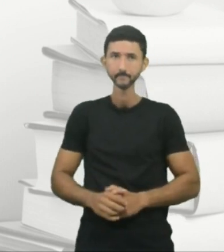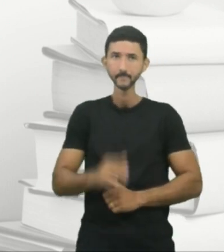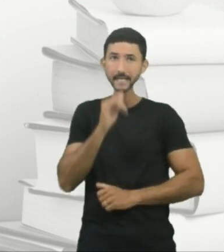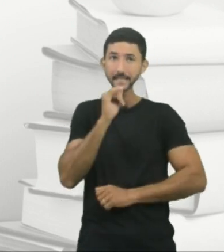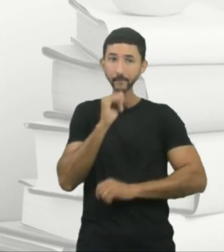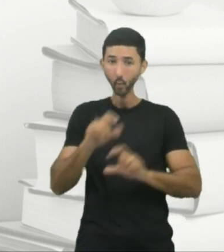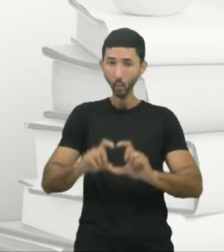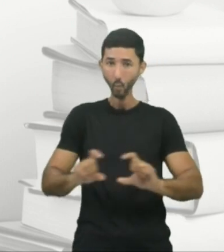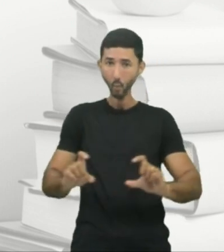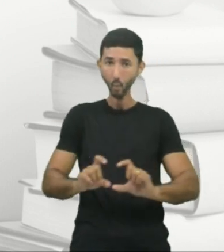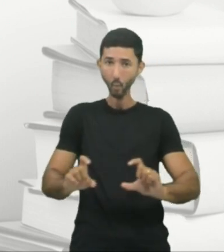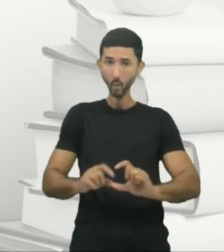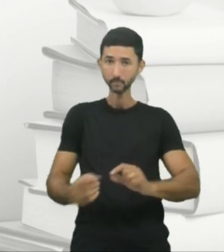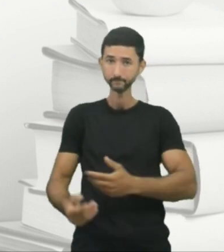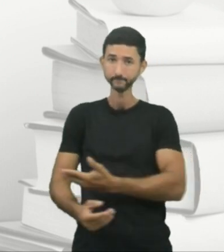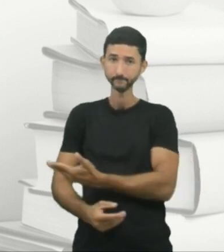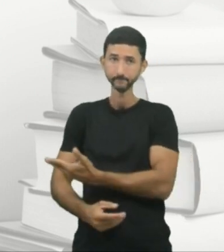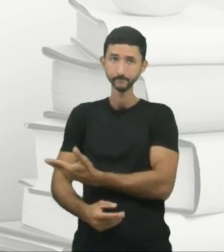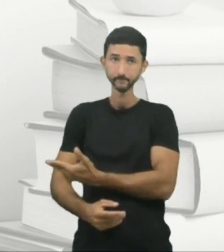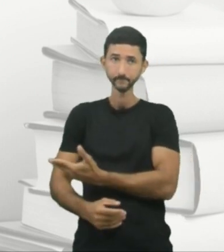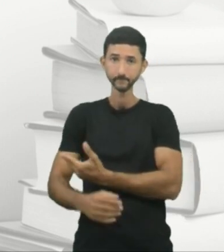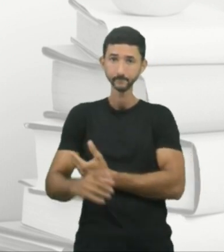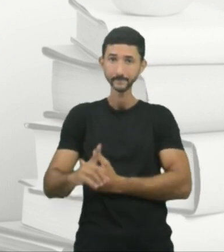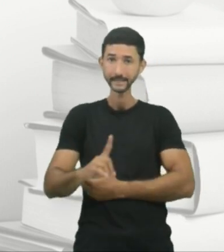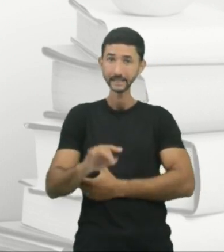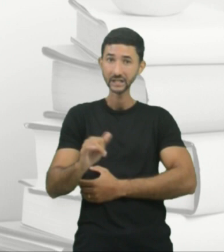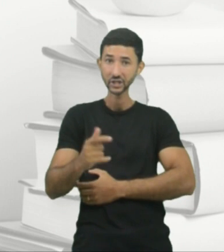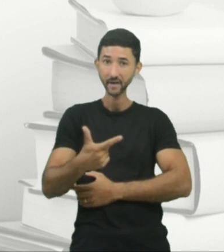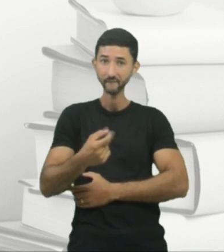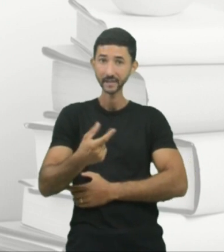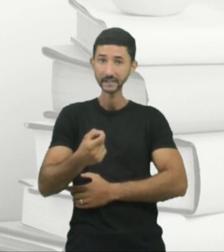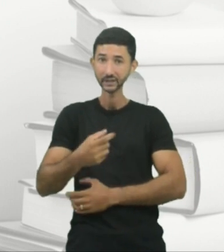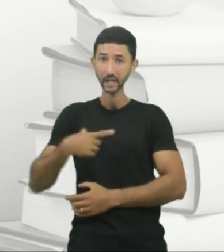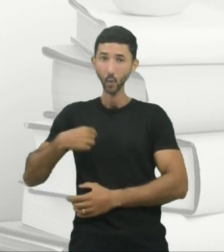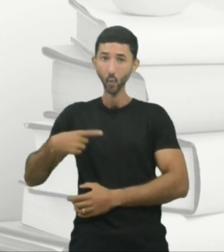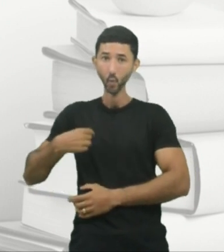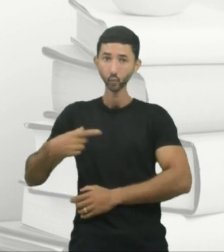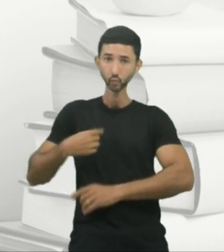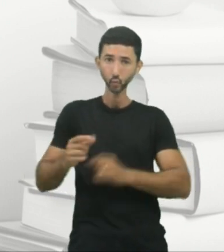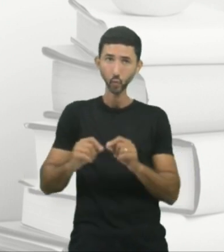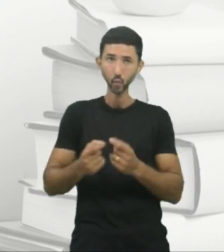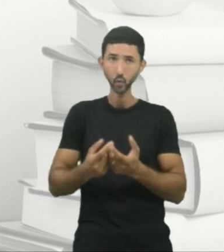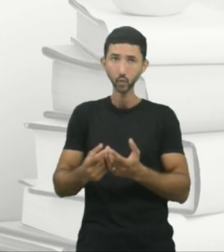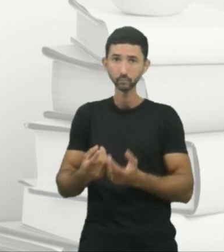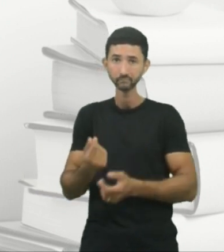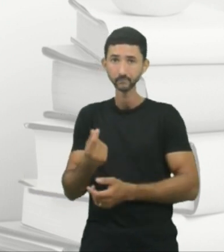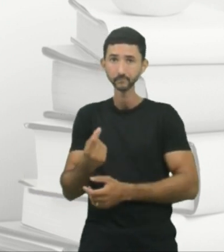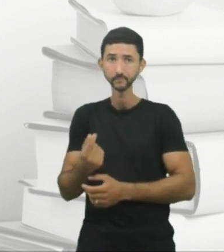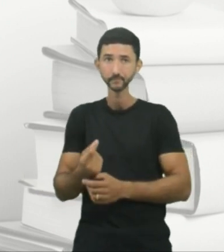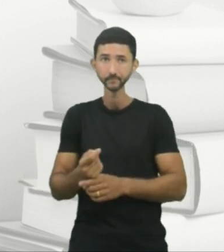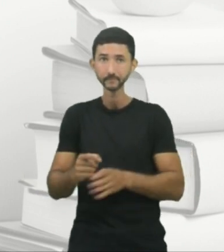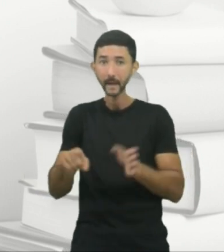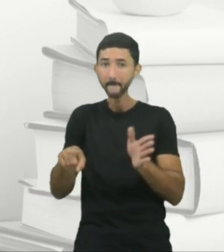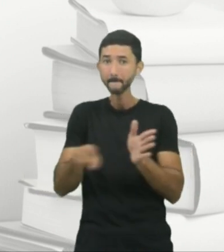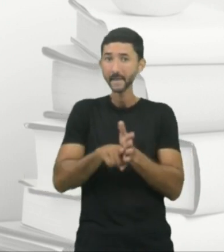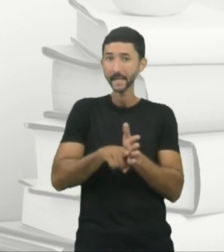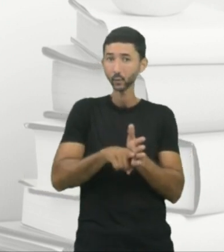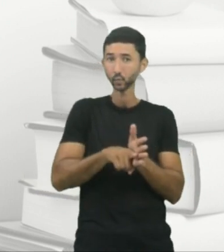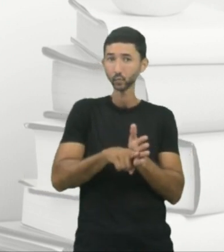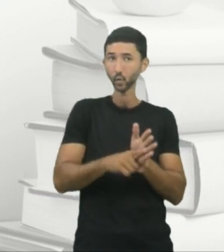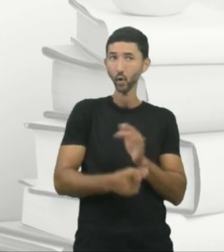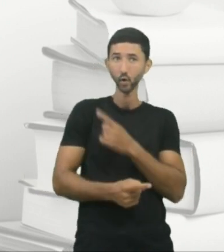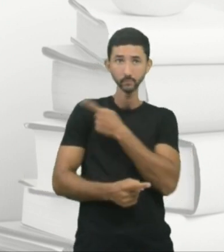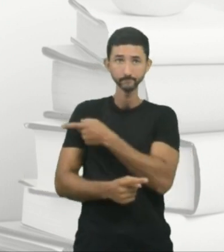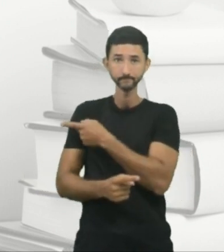que, bem aqui, olha, no dia 20 de agosto, o saldo desse dia tem um número menos. Bem aqui,